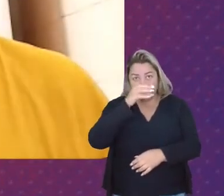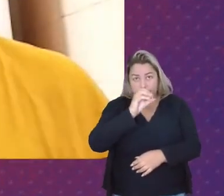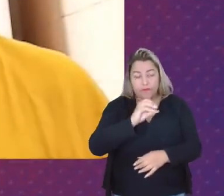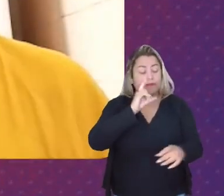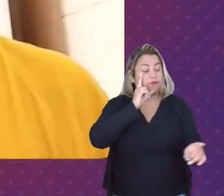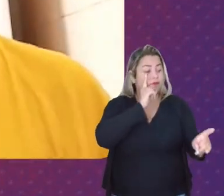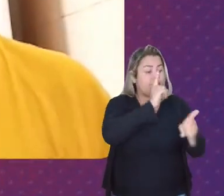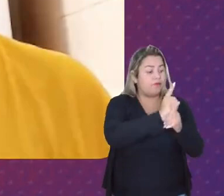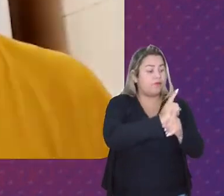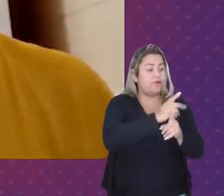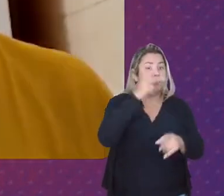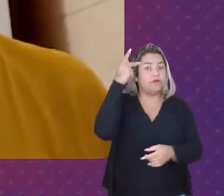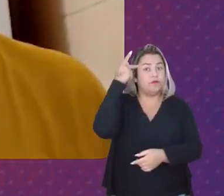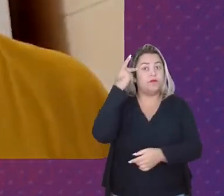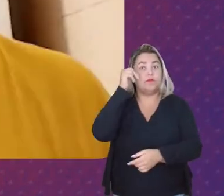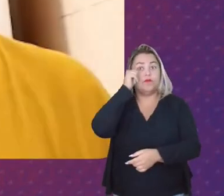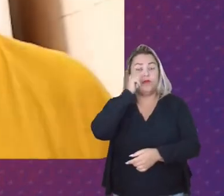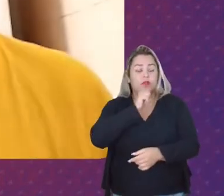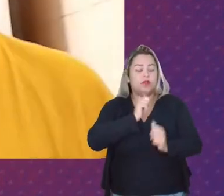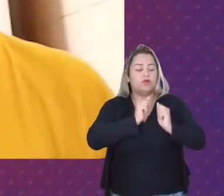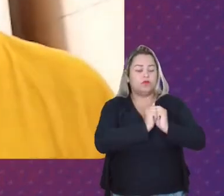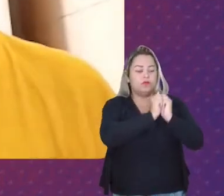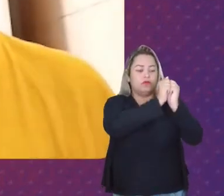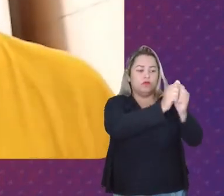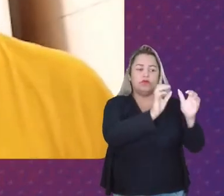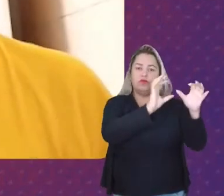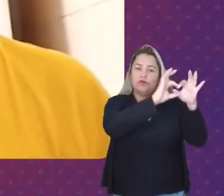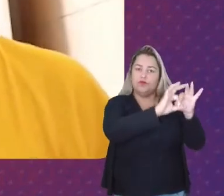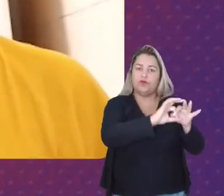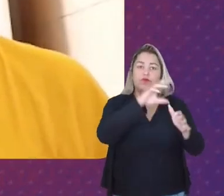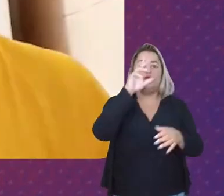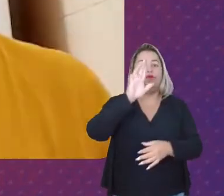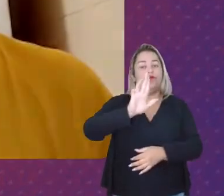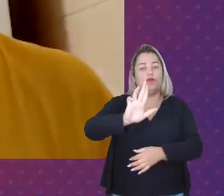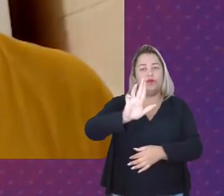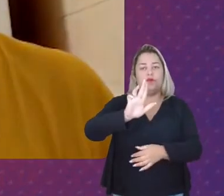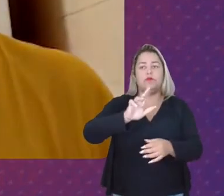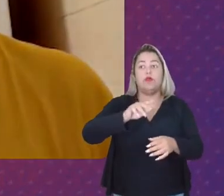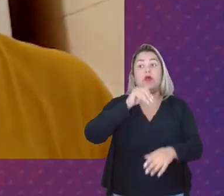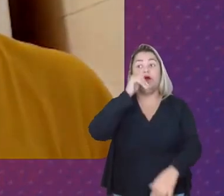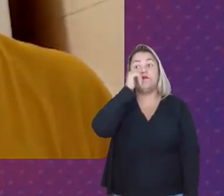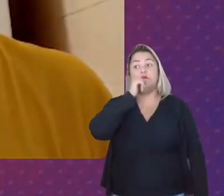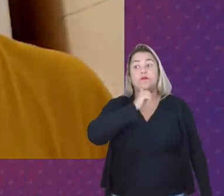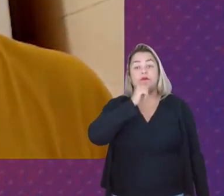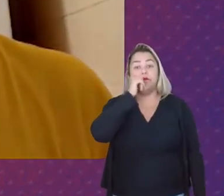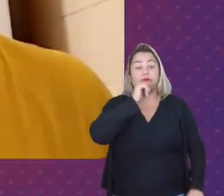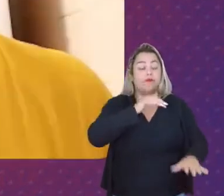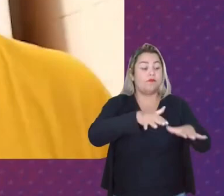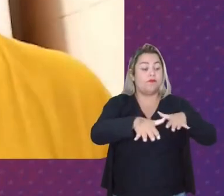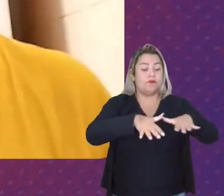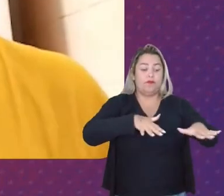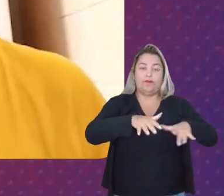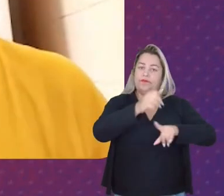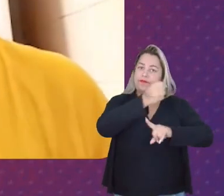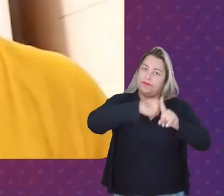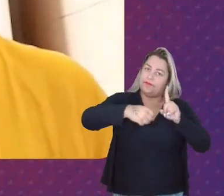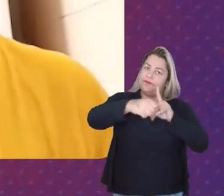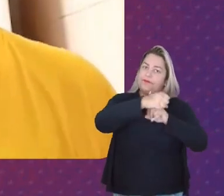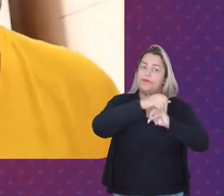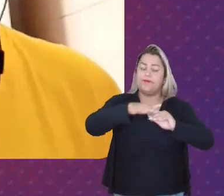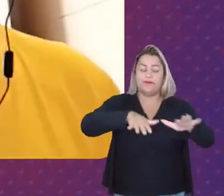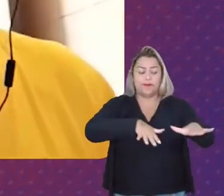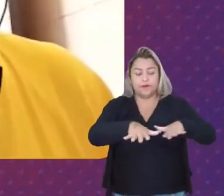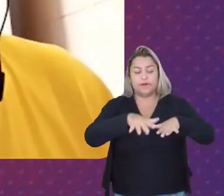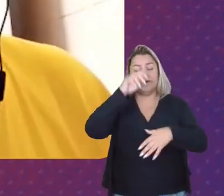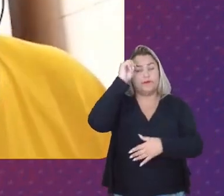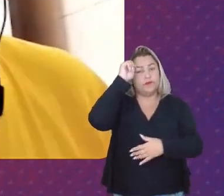São Paulo, Mulheres com Lula. E aí foi chamado mulheres dos movimentos sociais, do movimento